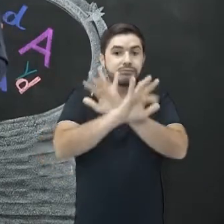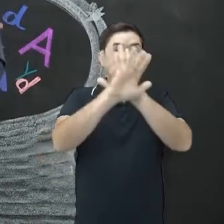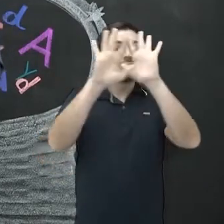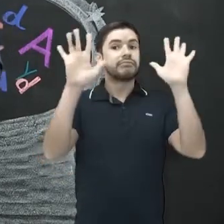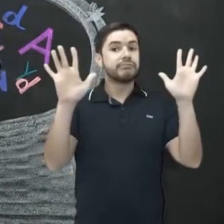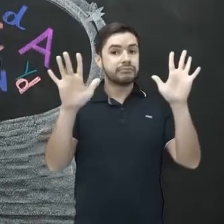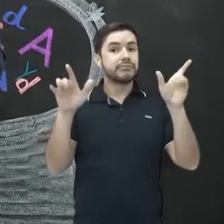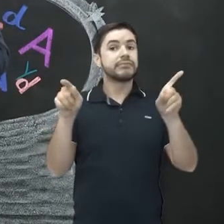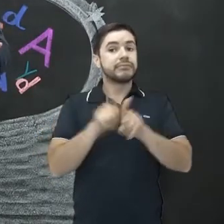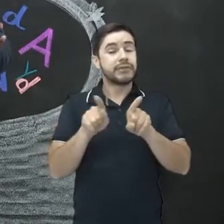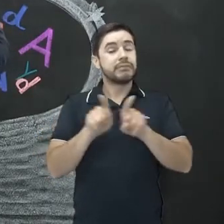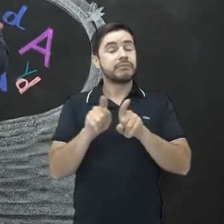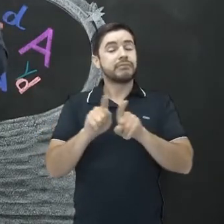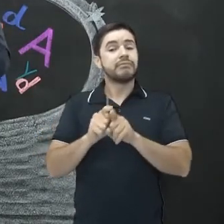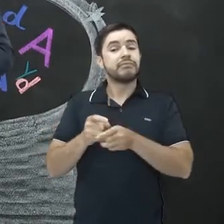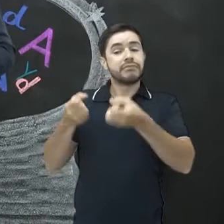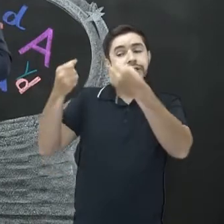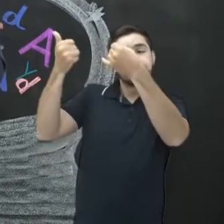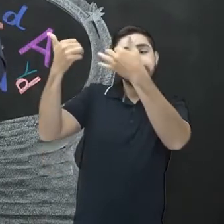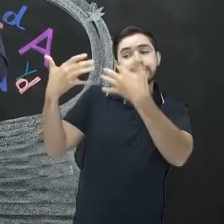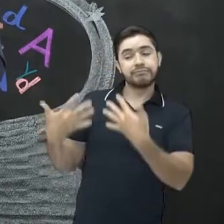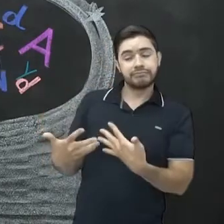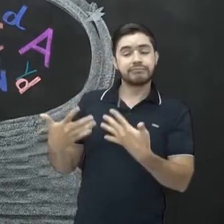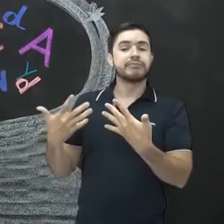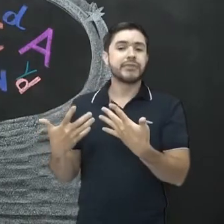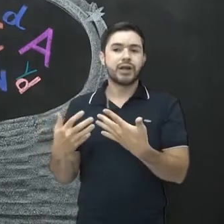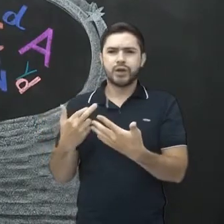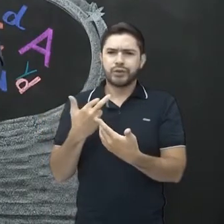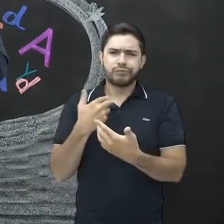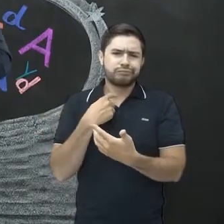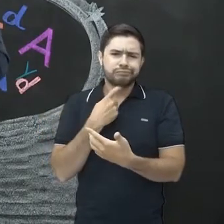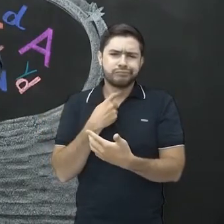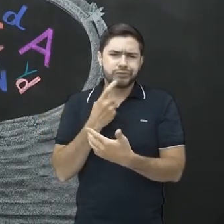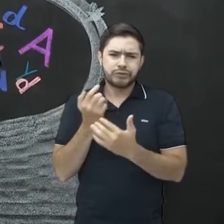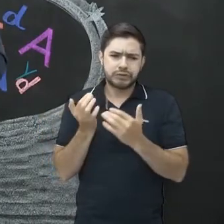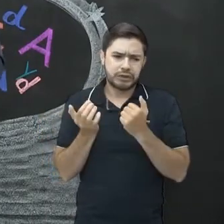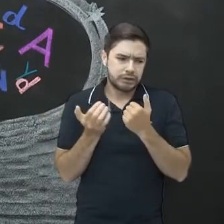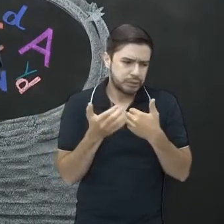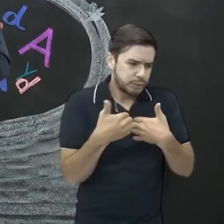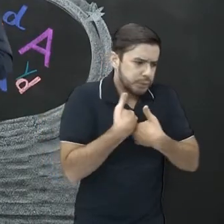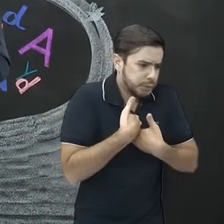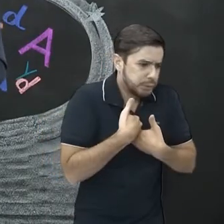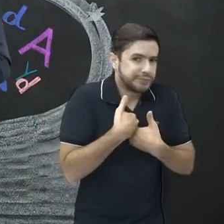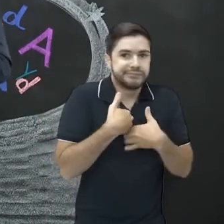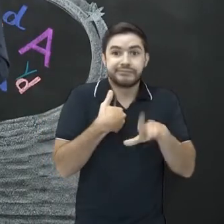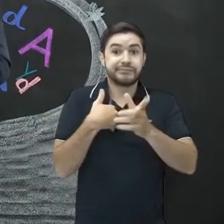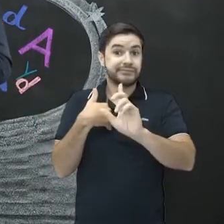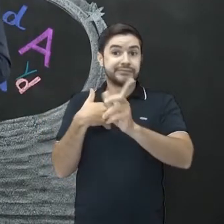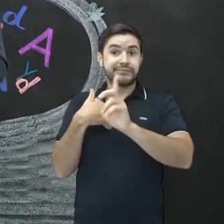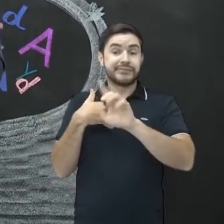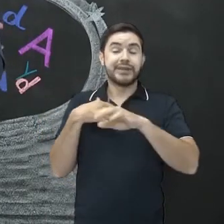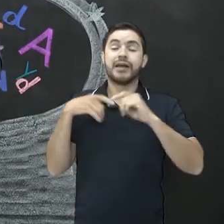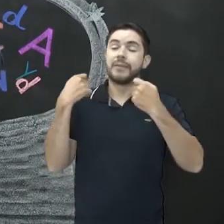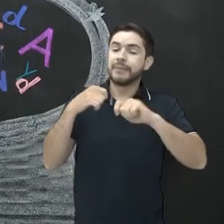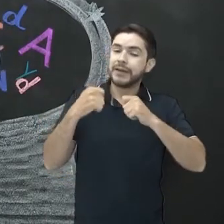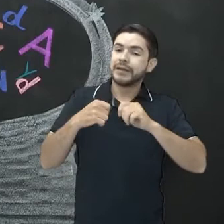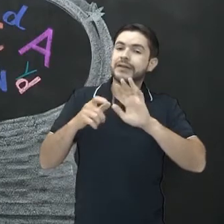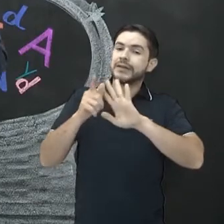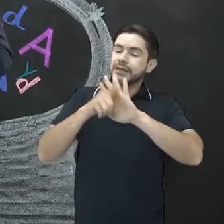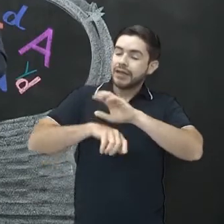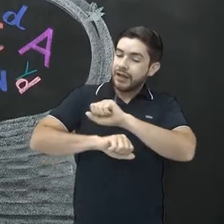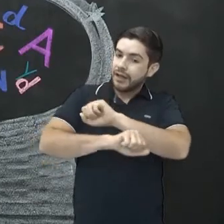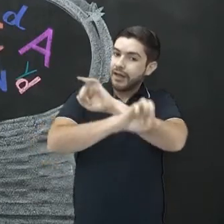eu que está falando. A gente não tem como se esconder de uma expressão oral, a gente não tem como se esconder quando a gente está utilizando um gênero oral. Então ficam